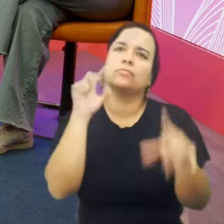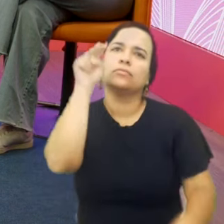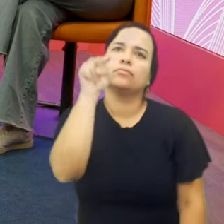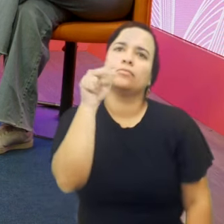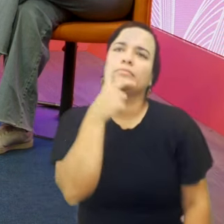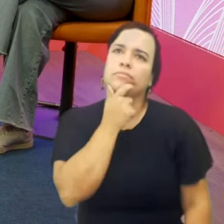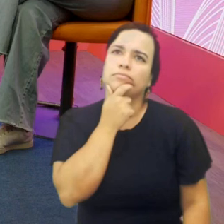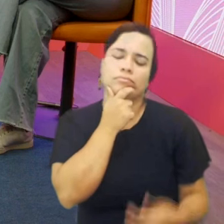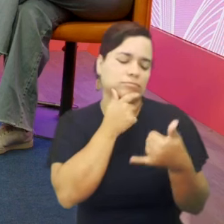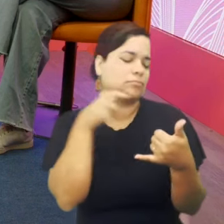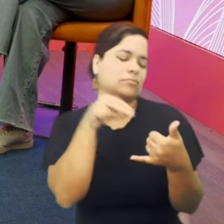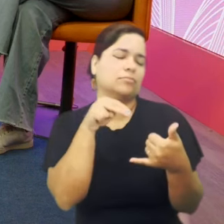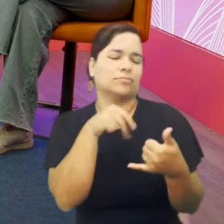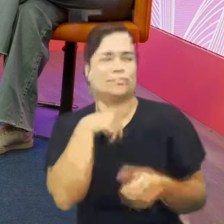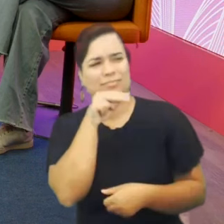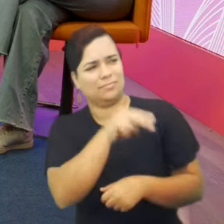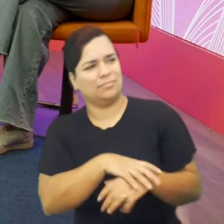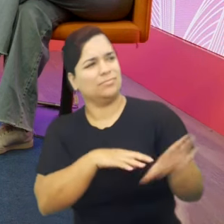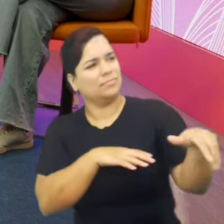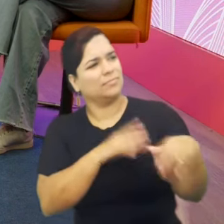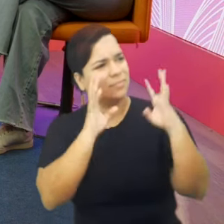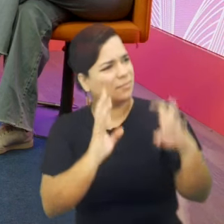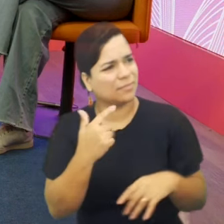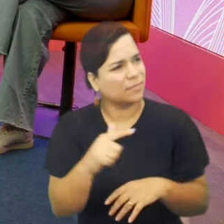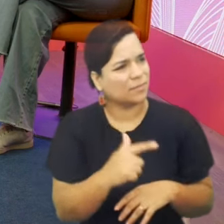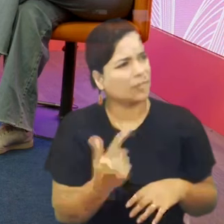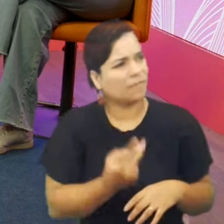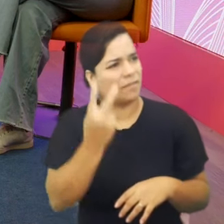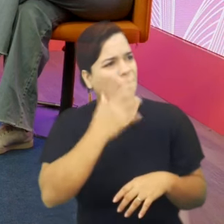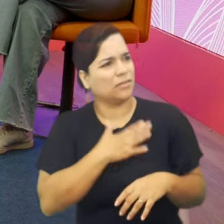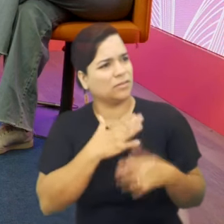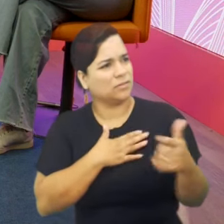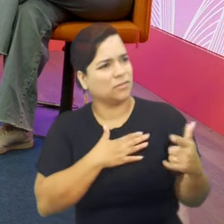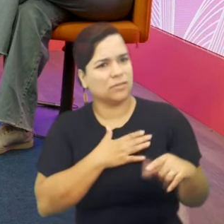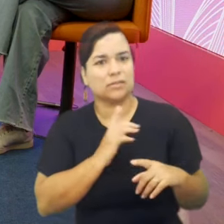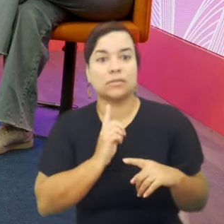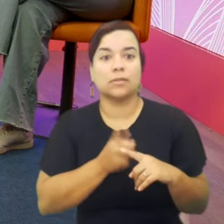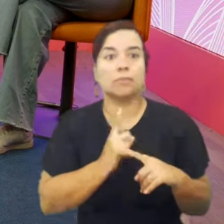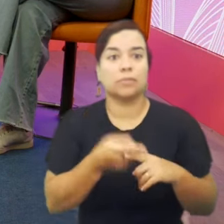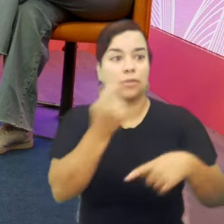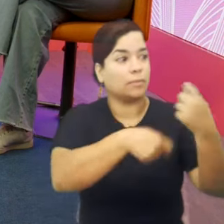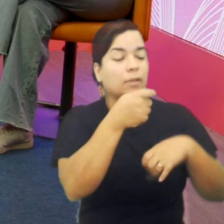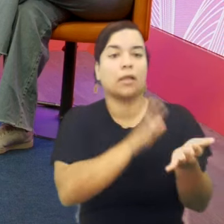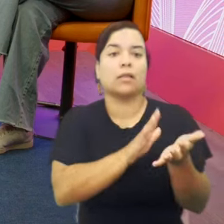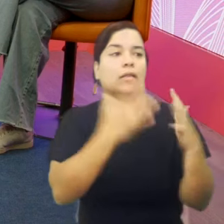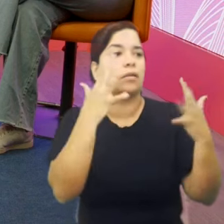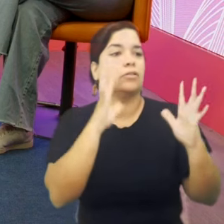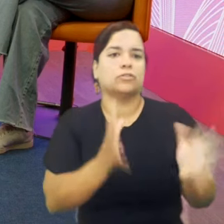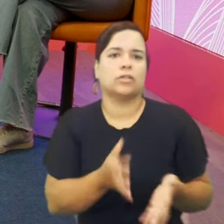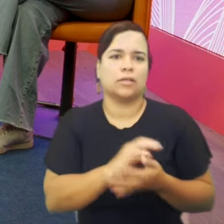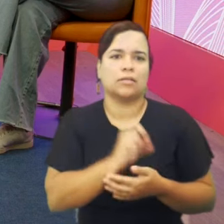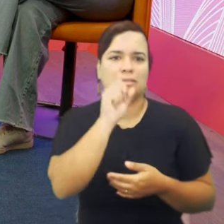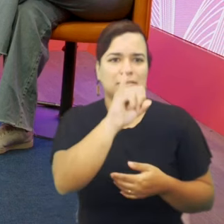continuava. Do jeito que ele estivesse no celular, ele continuava. Eu fui ter essa conversa com ele. Poxa, mas você não valoriza. Ele falou assim, mas é porque o mercado já te aplaude. Se eu te aplaudir também, em